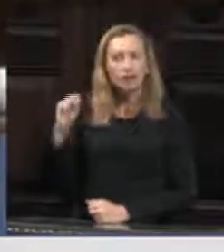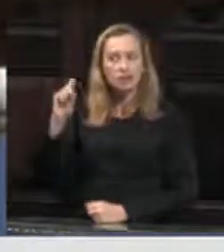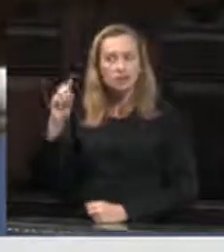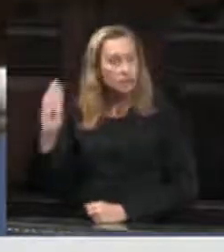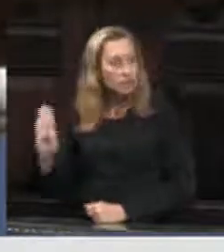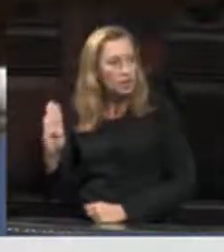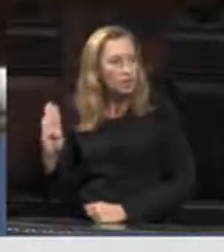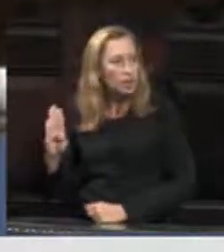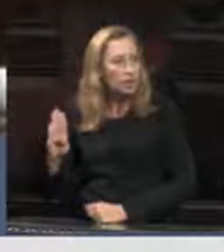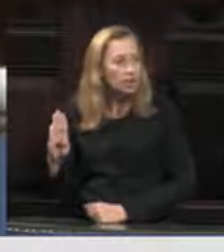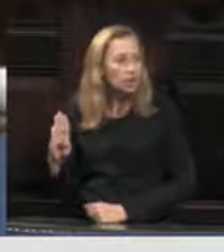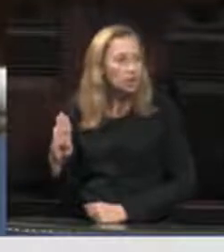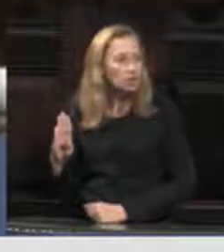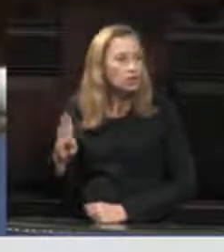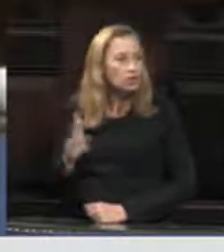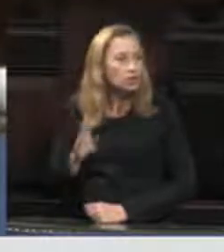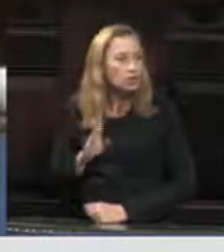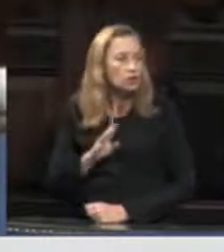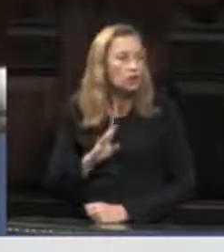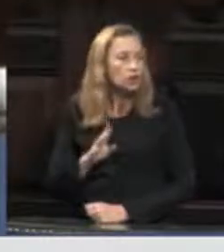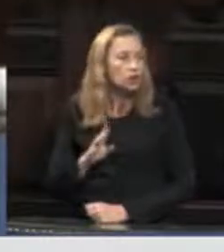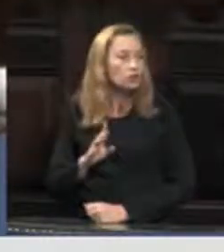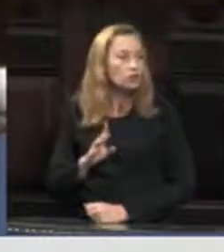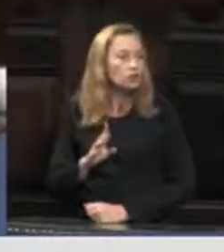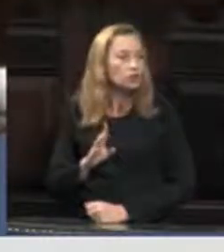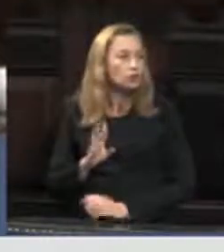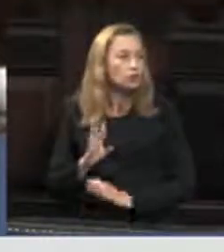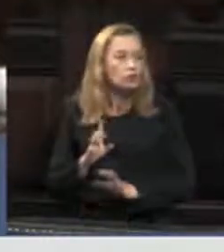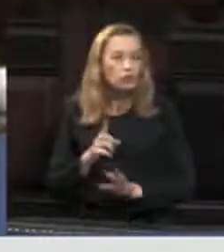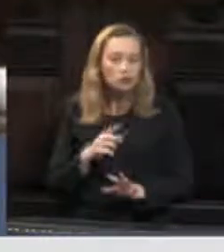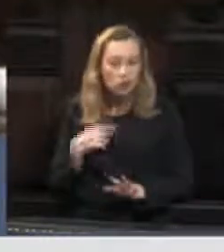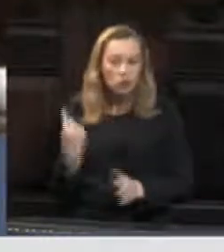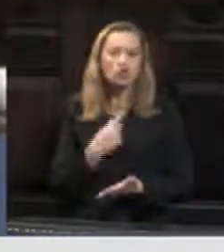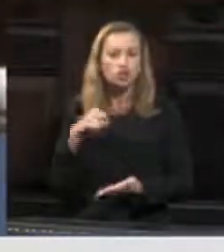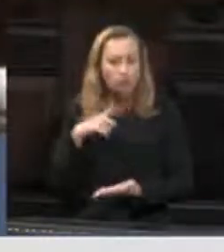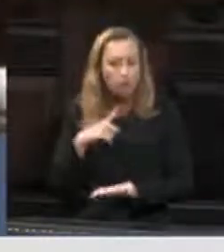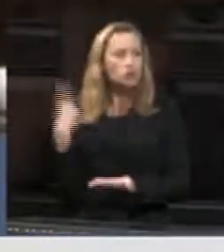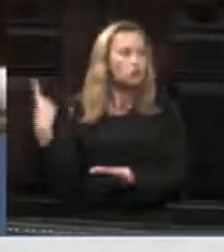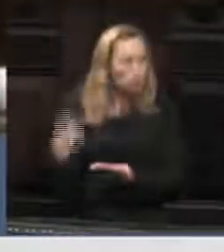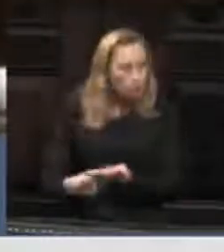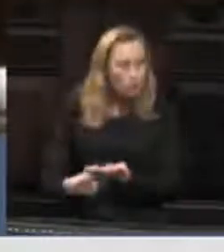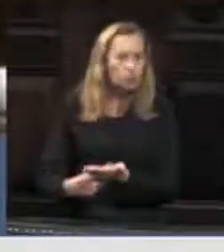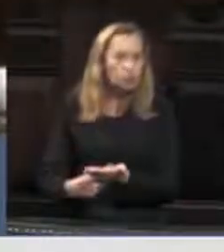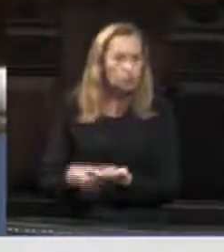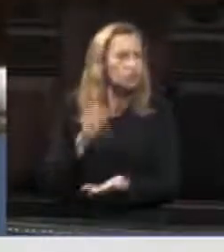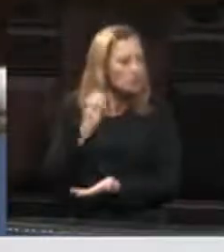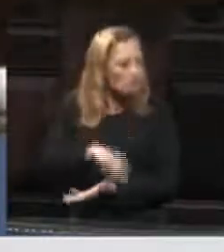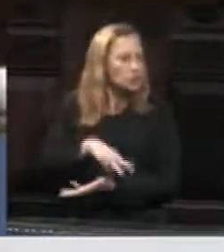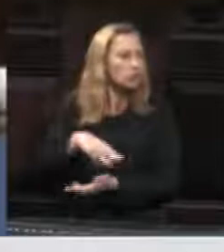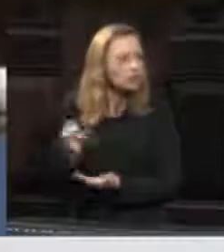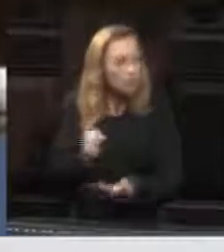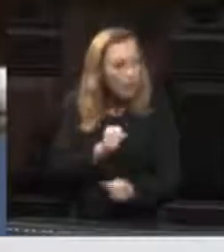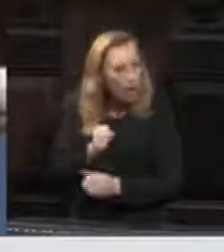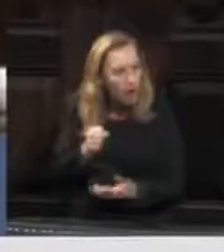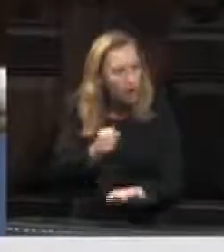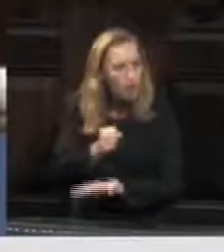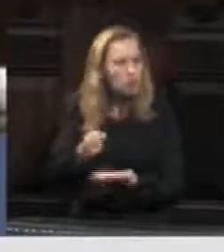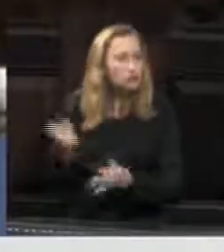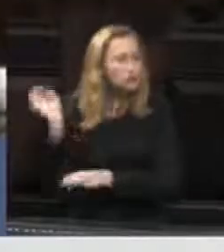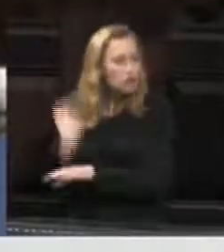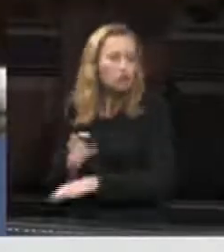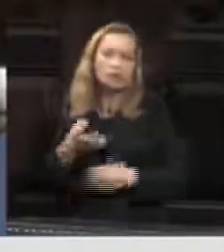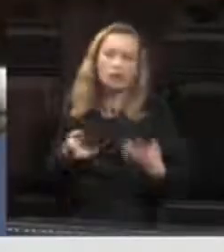oposição o que não significa que nós não temos compromisso com as finanças do estado eu quero dizer